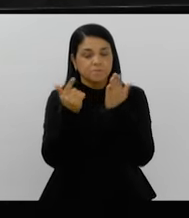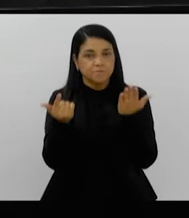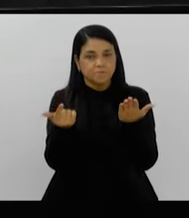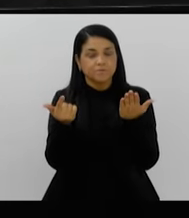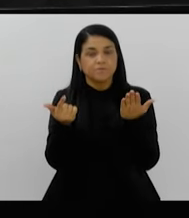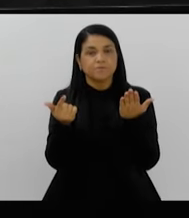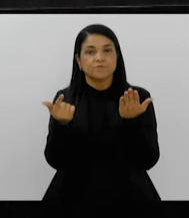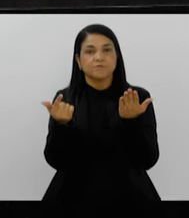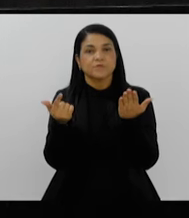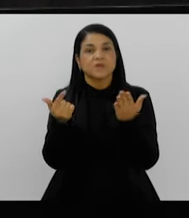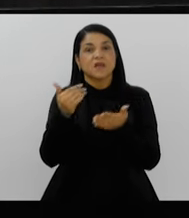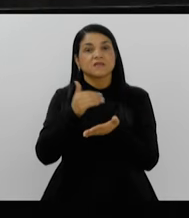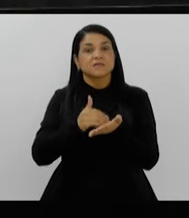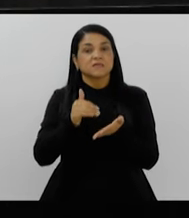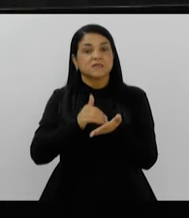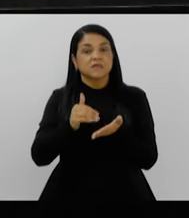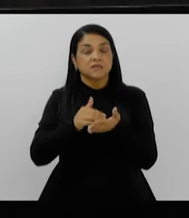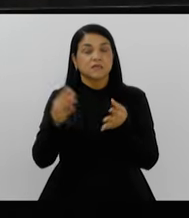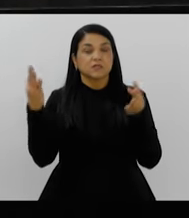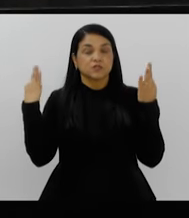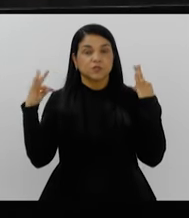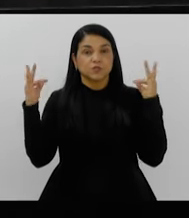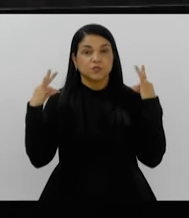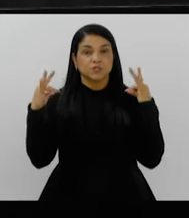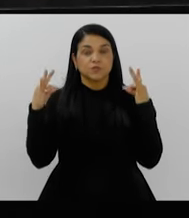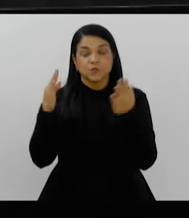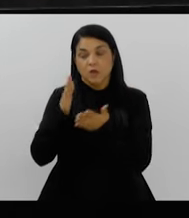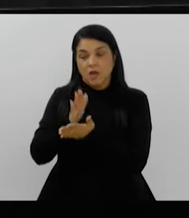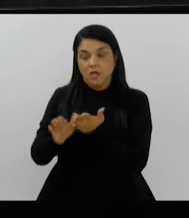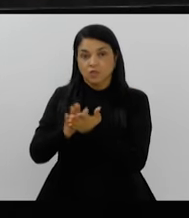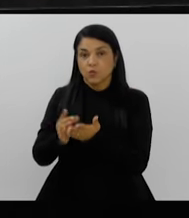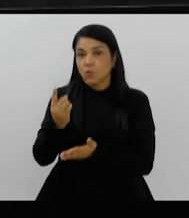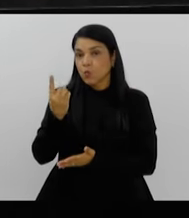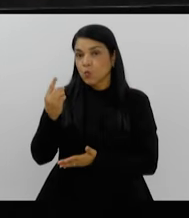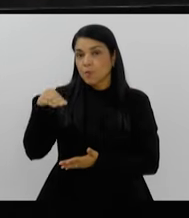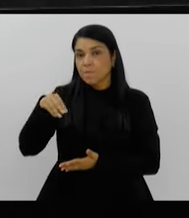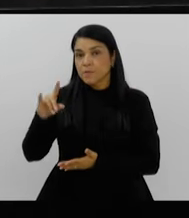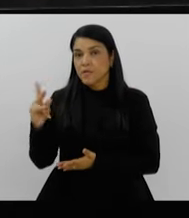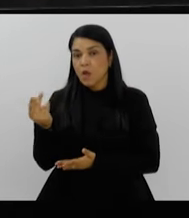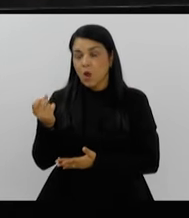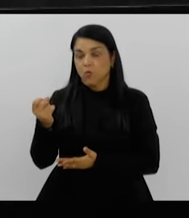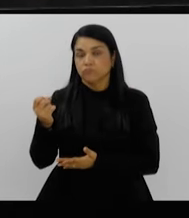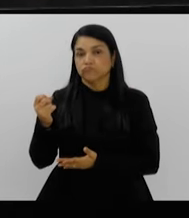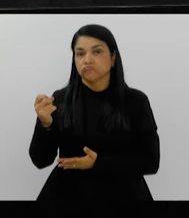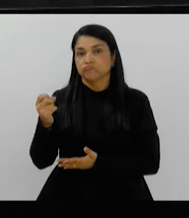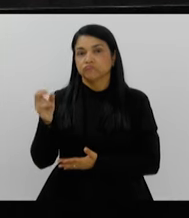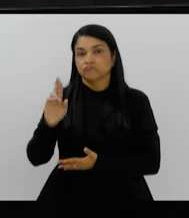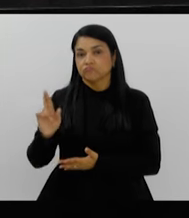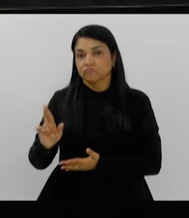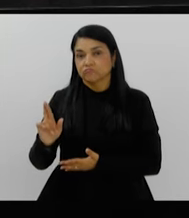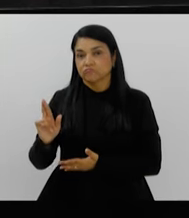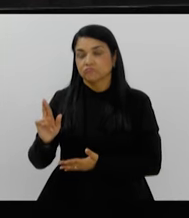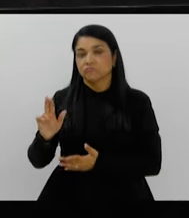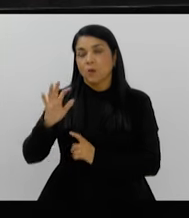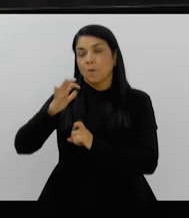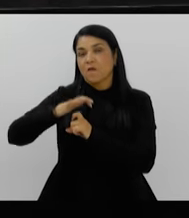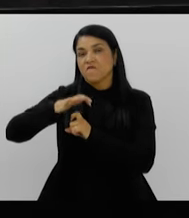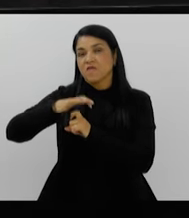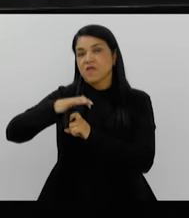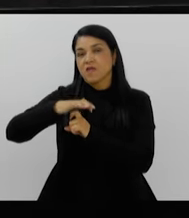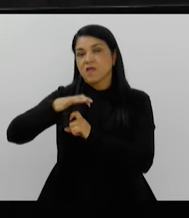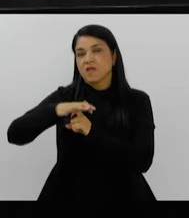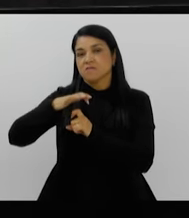jornalística dizendo que a Secretaria de Turismo gastou R$1 milhão em patrocínio para uma feira